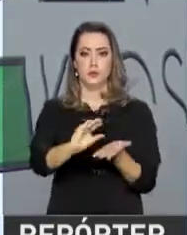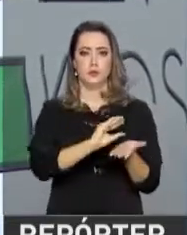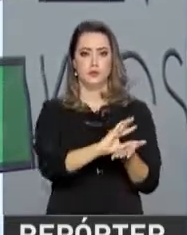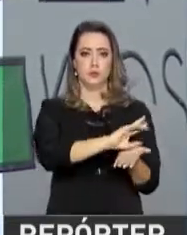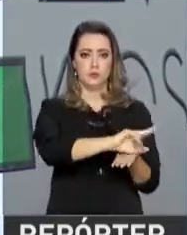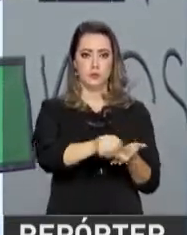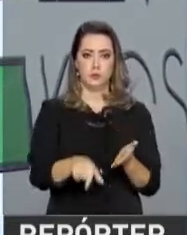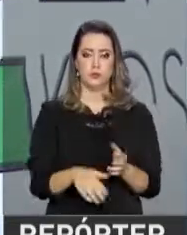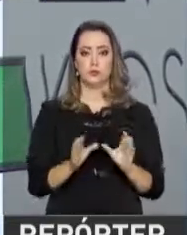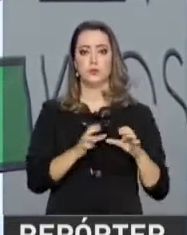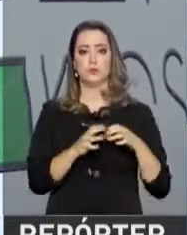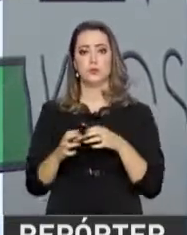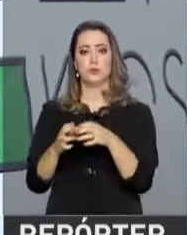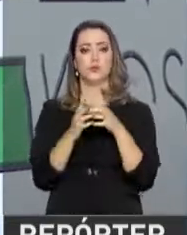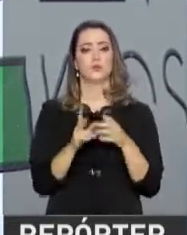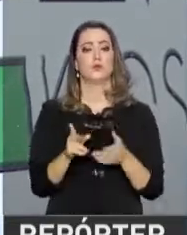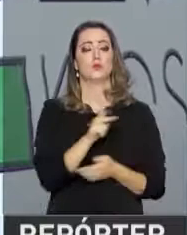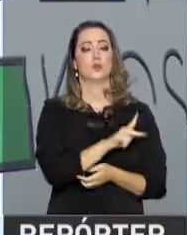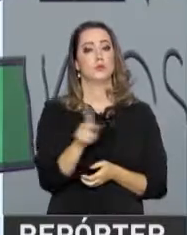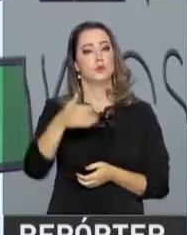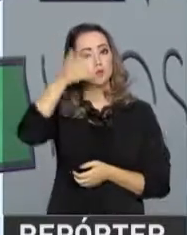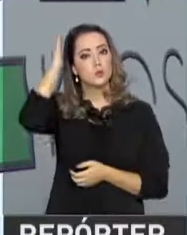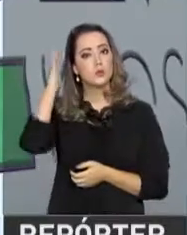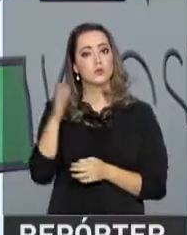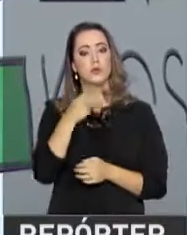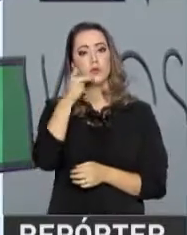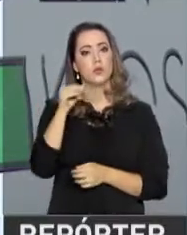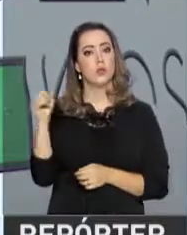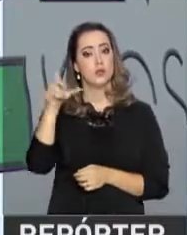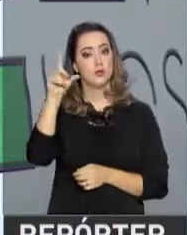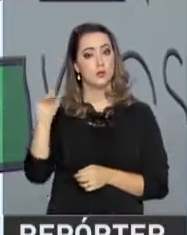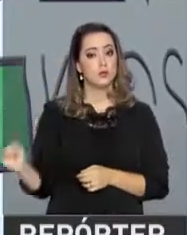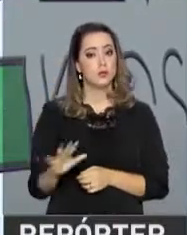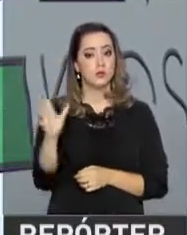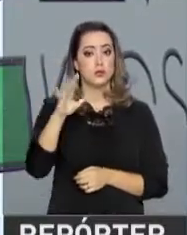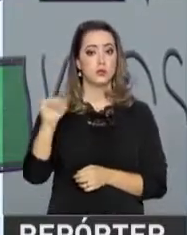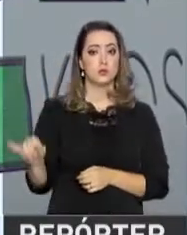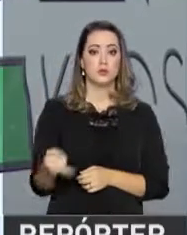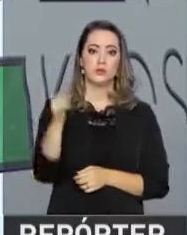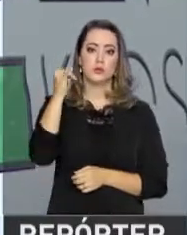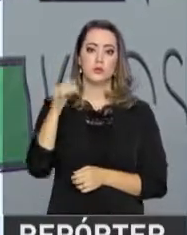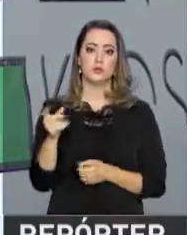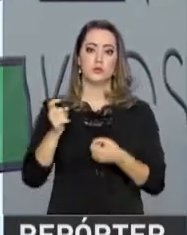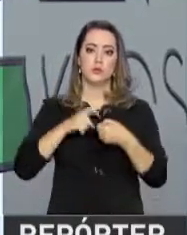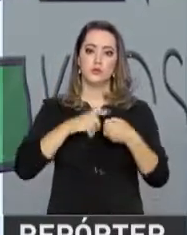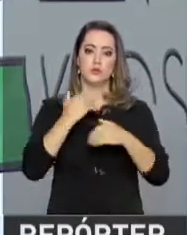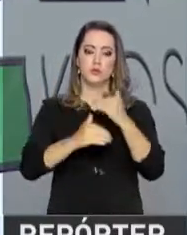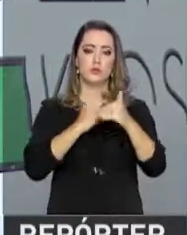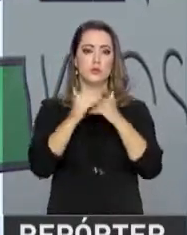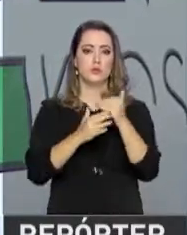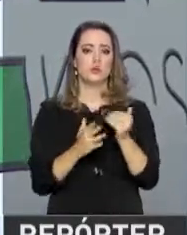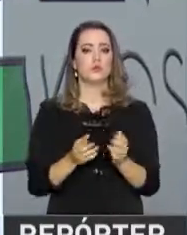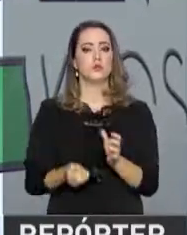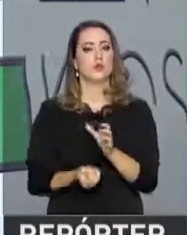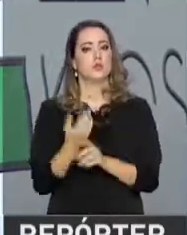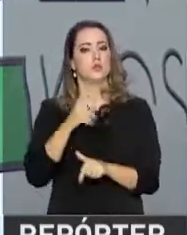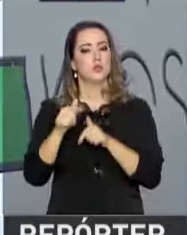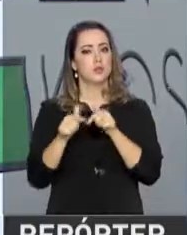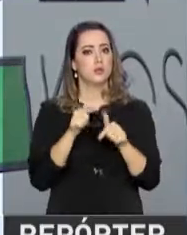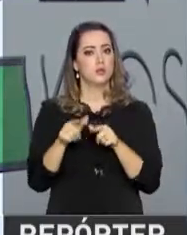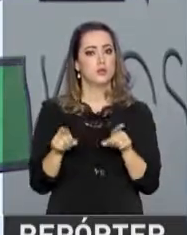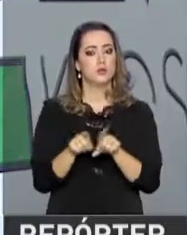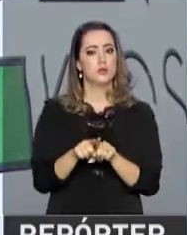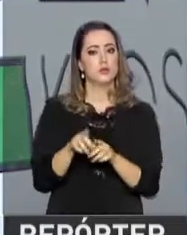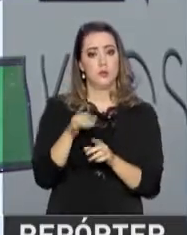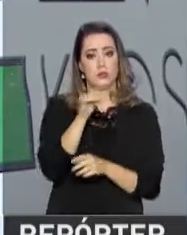em várias áreas michel temer deve falar da queda da inflação e dos juros e da retomada do crescimento e da geração de empregos